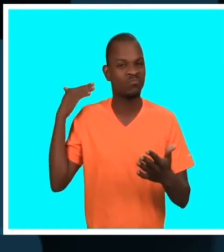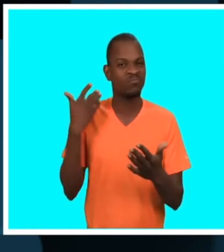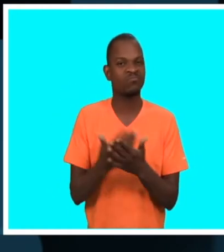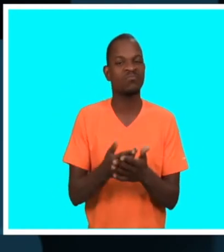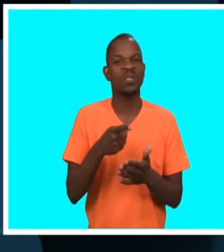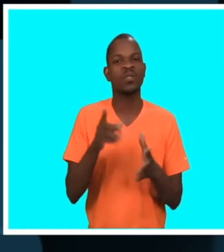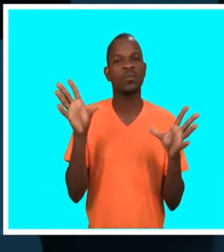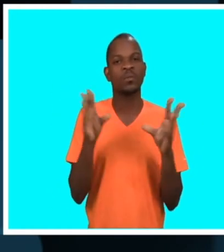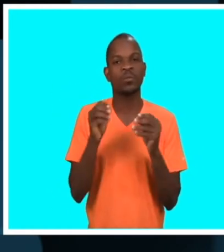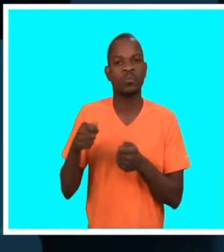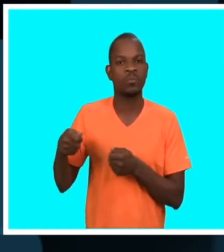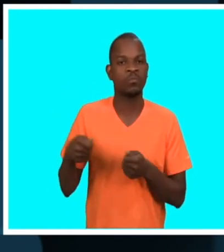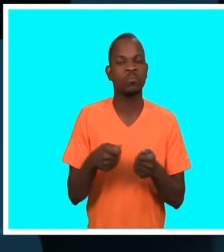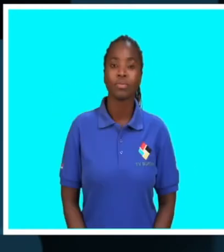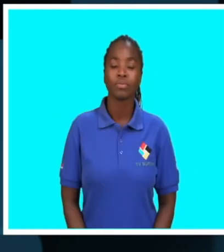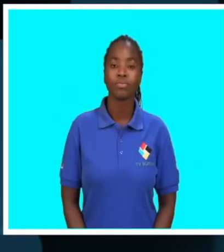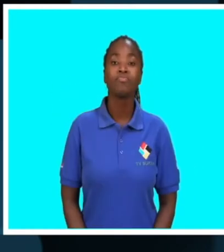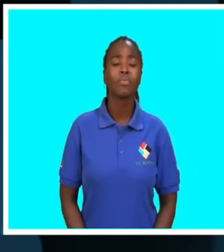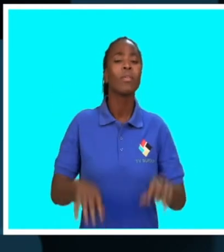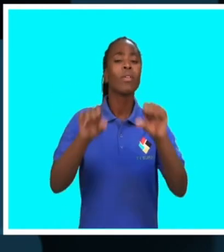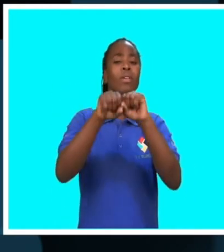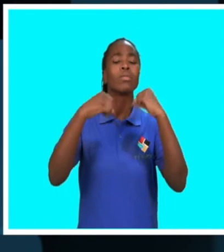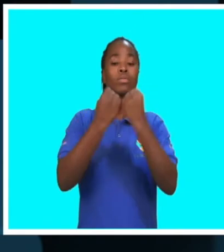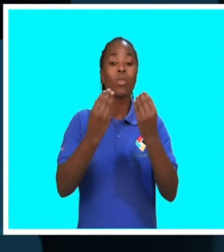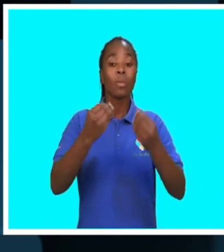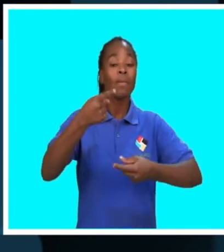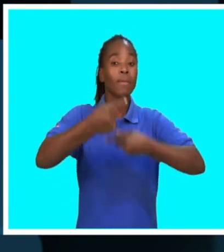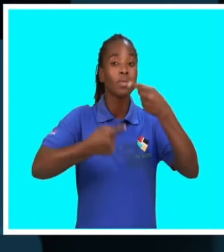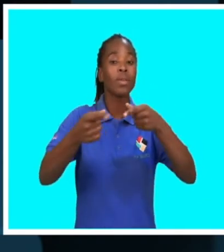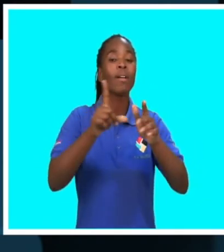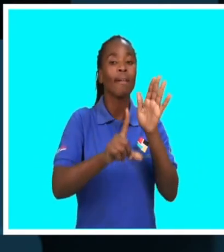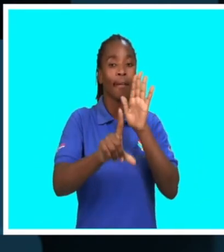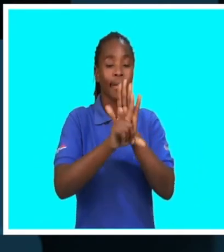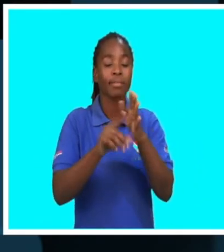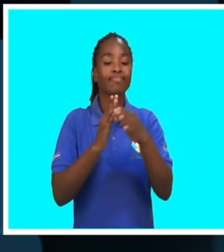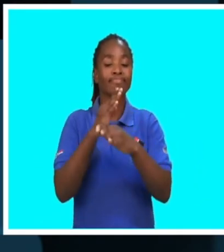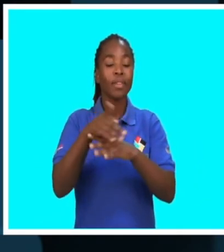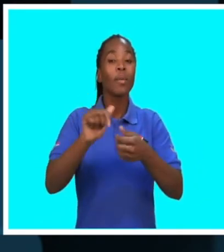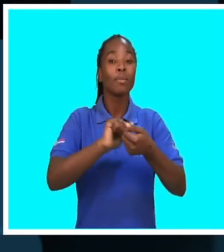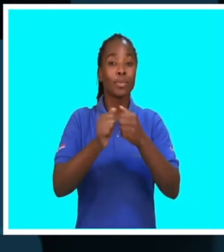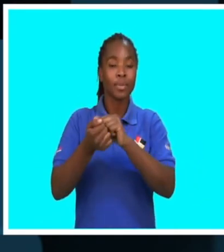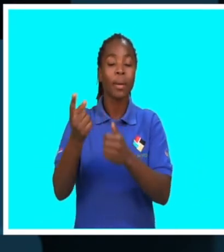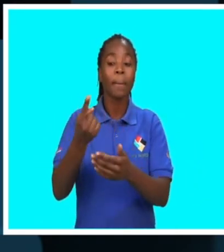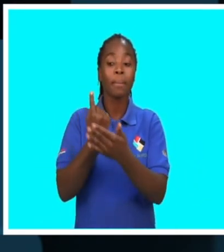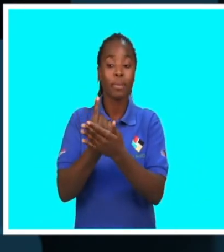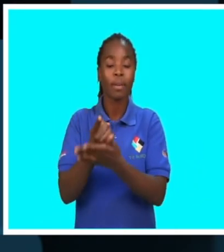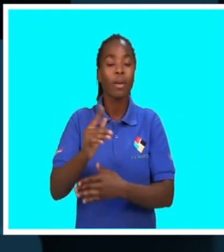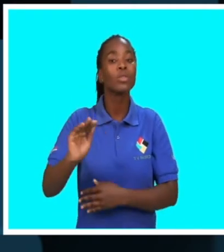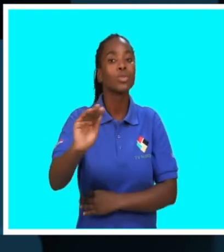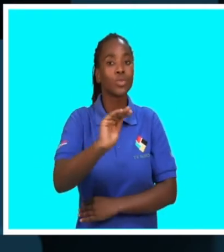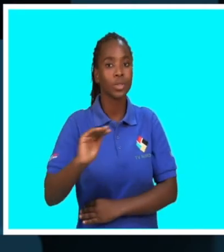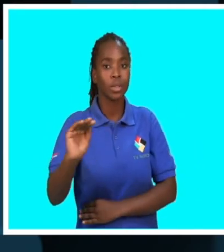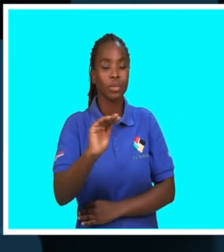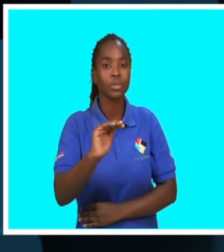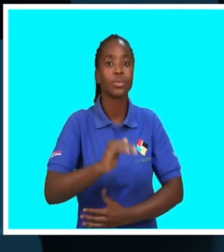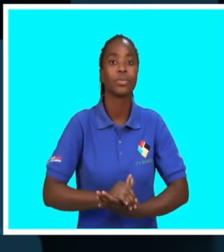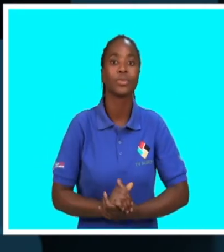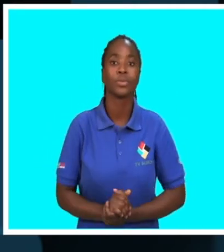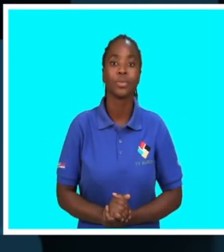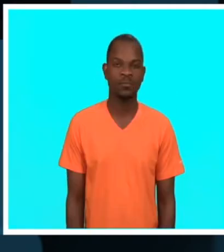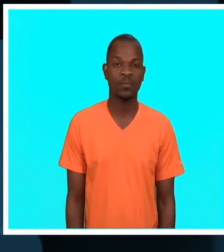submetido, porque a gente ainda não sabe. Para as associações, a aplicabilidade da lei permitirá olhar e resolver problemas de algumas